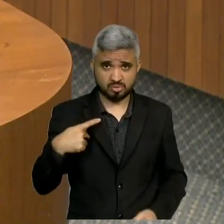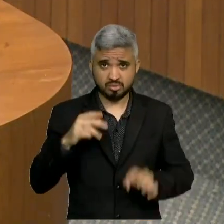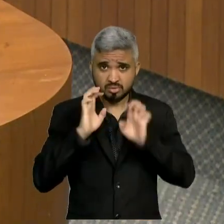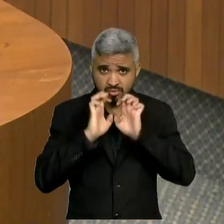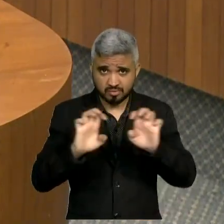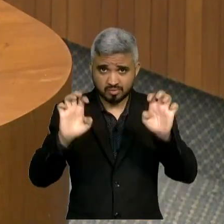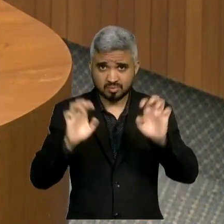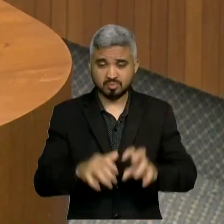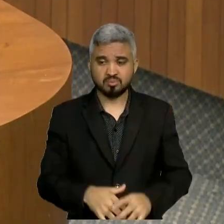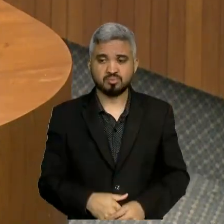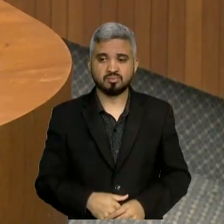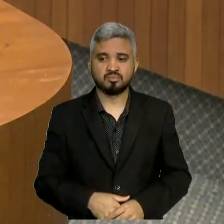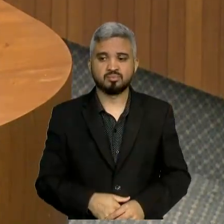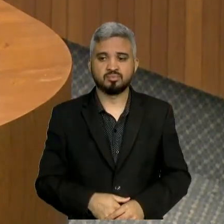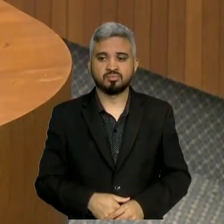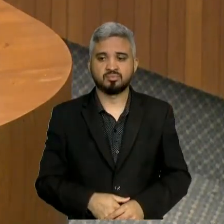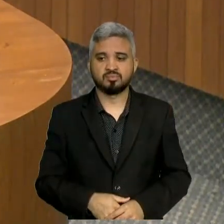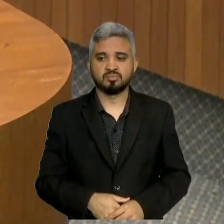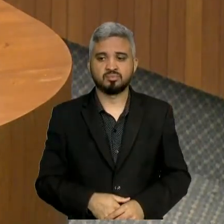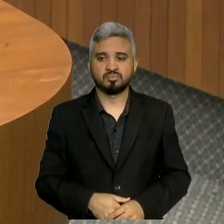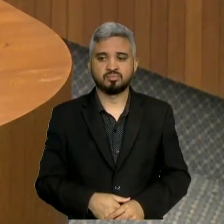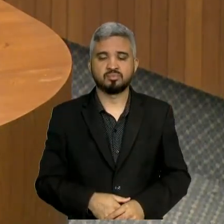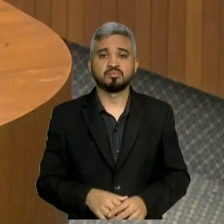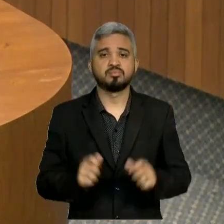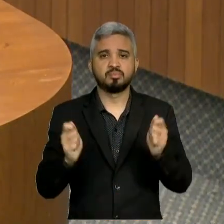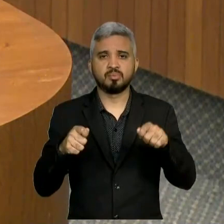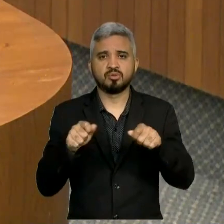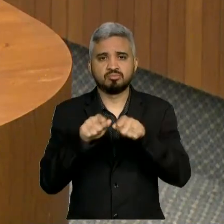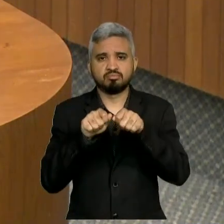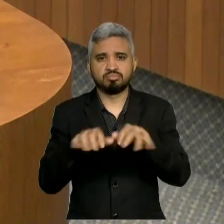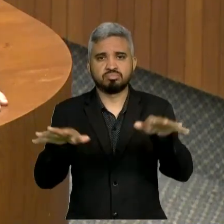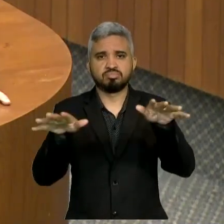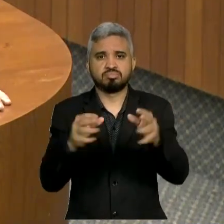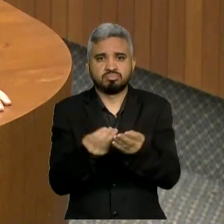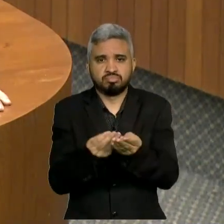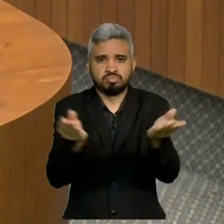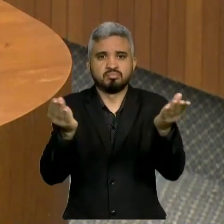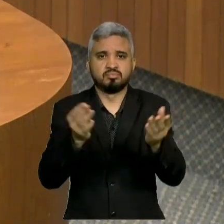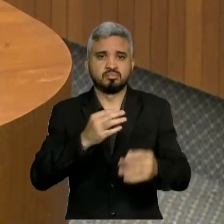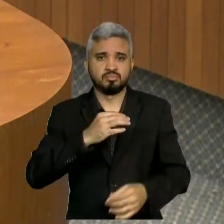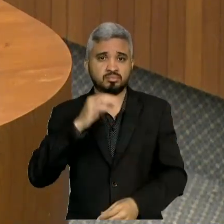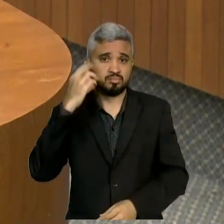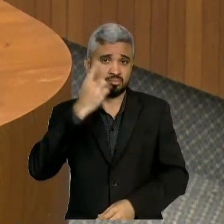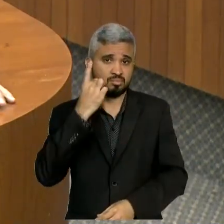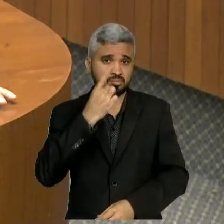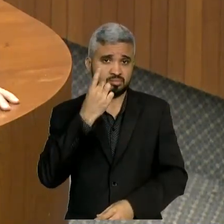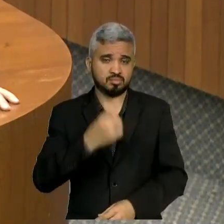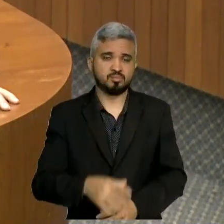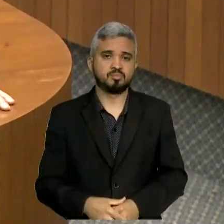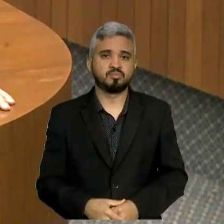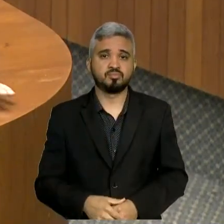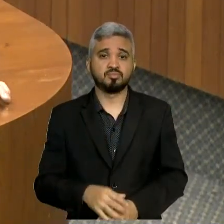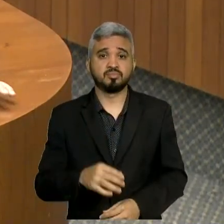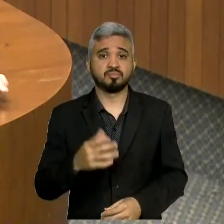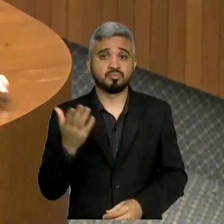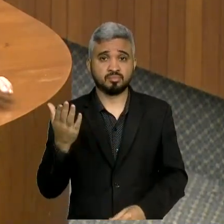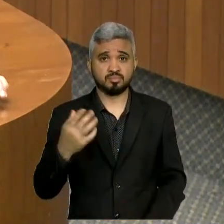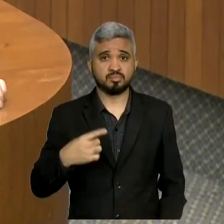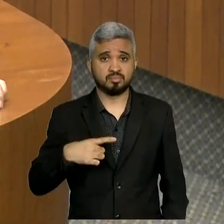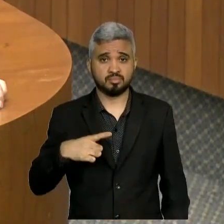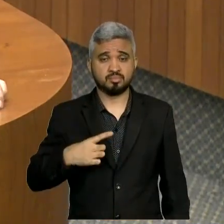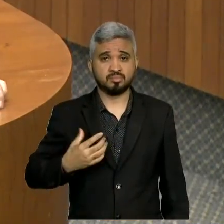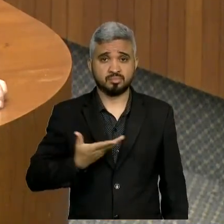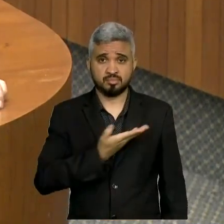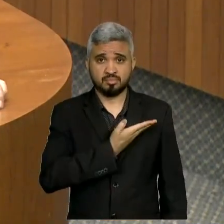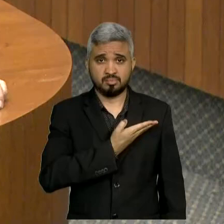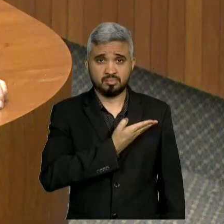repasse, Braulio, aos demais deputados. Eu quero registrar a presença aqui do meu amigo